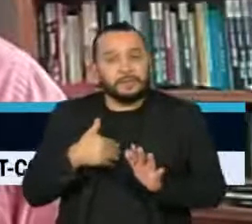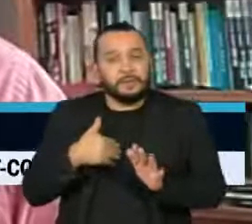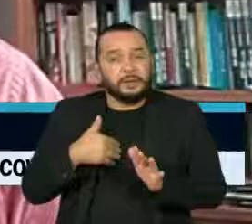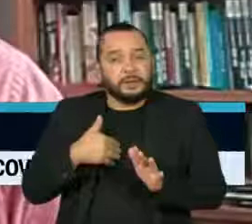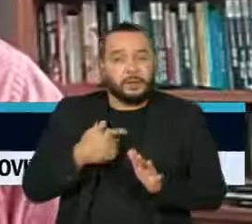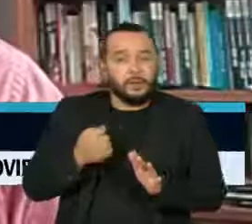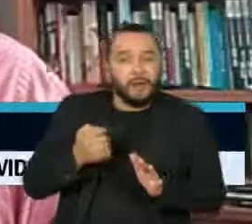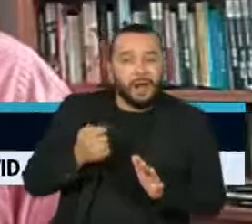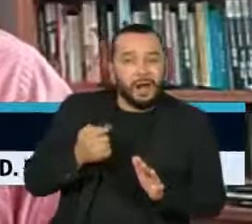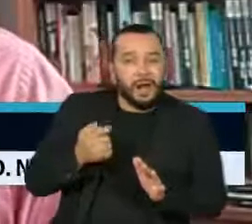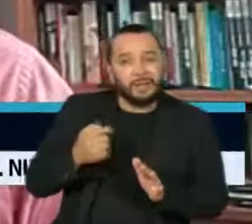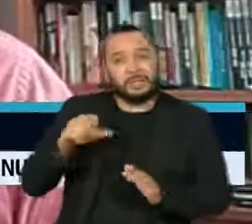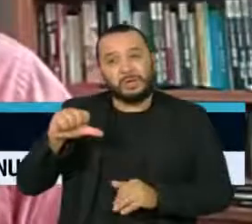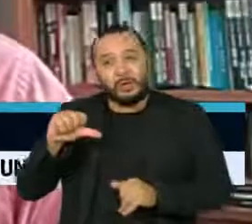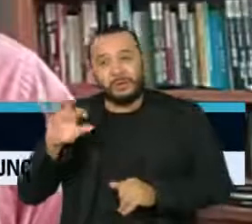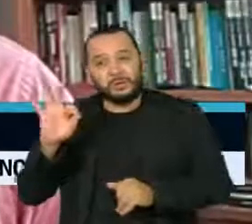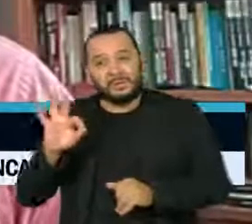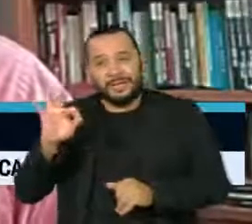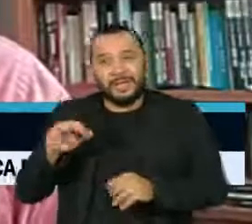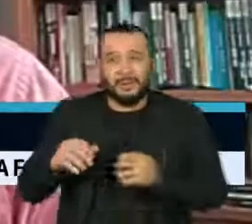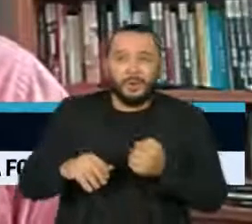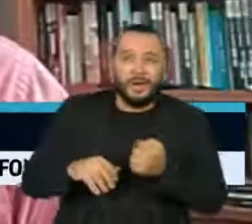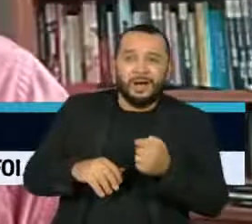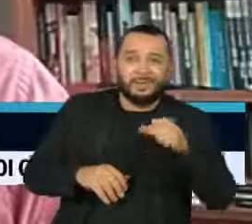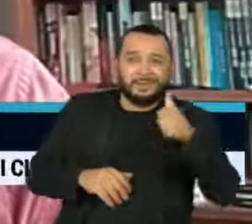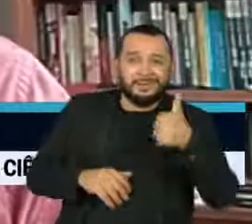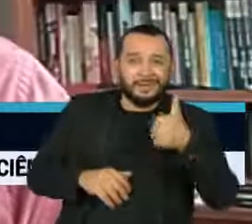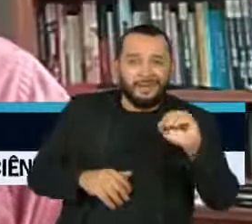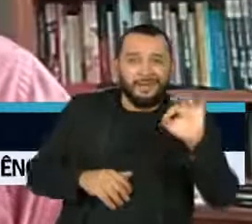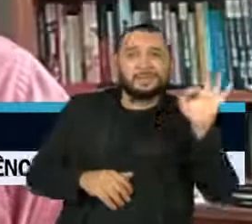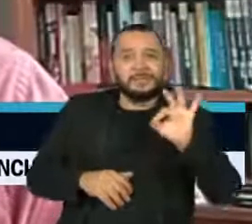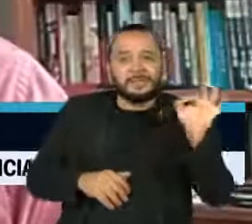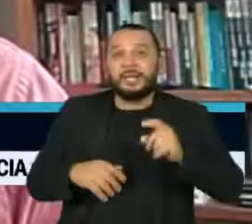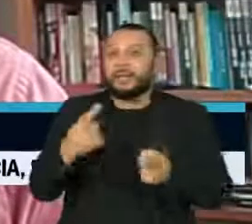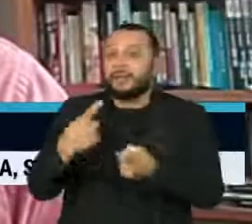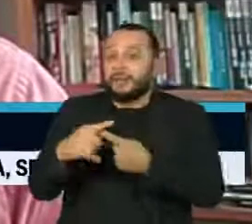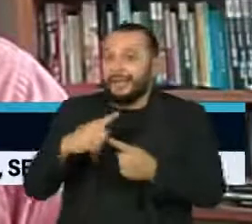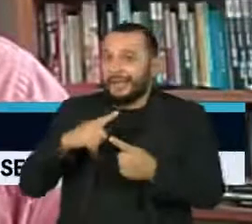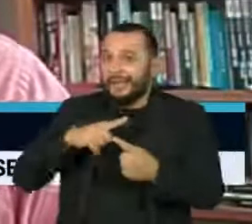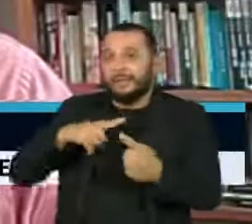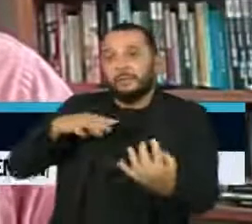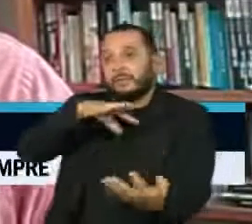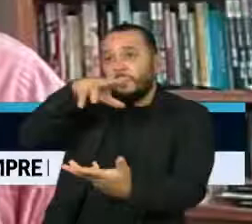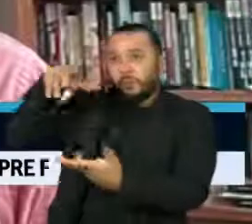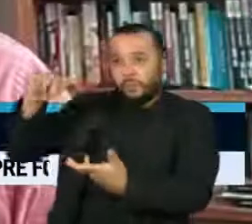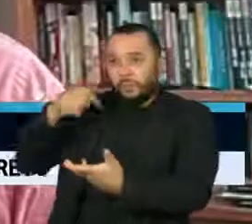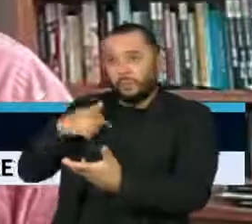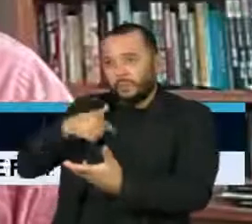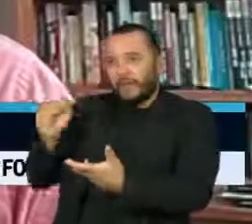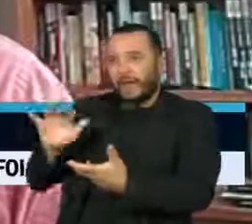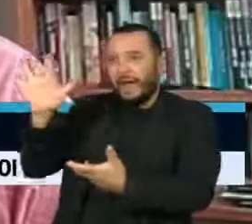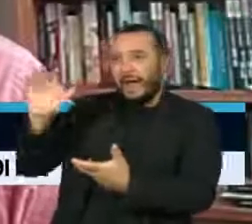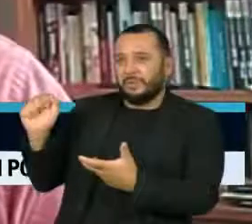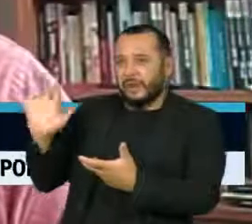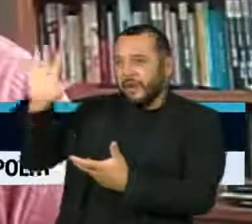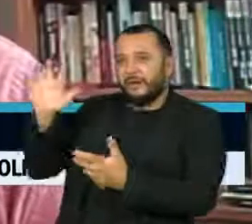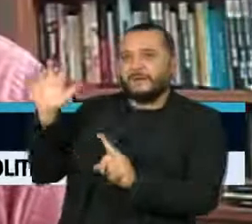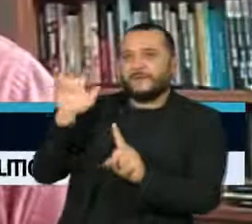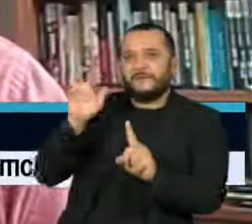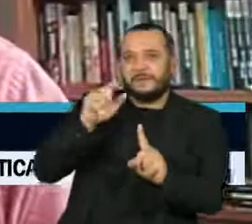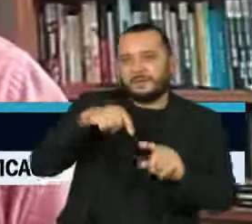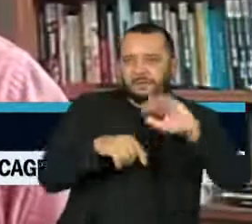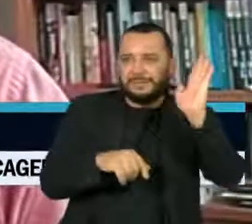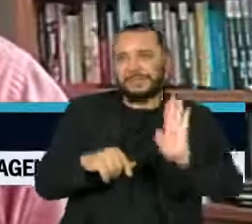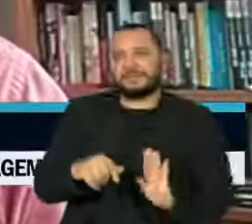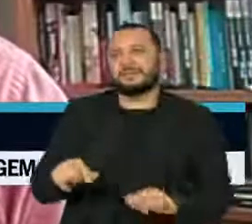próximo da casa de 10%, porque o Brasil acaba sendo afetado também pela inflação global. Mas o comportamento da taxa de câmbio, que